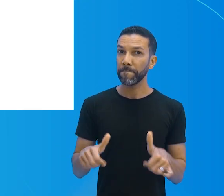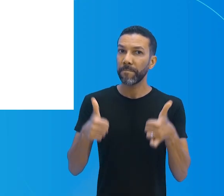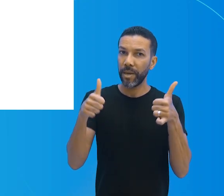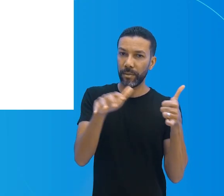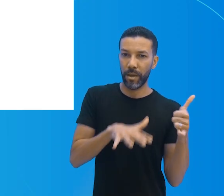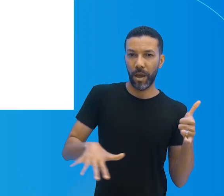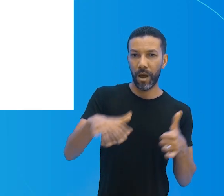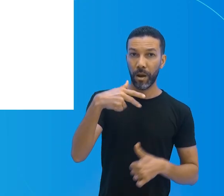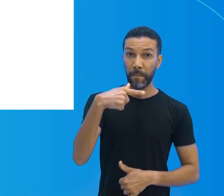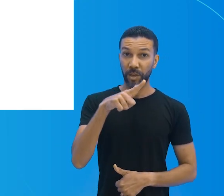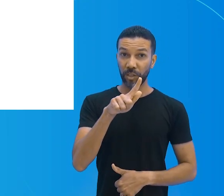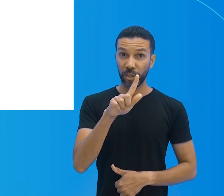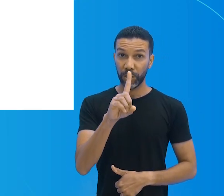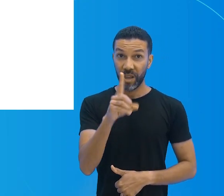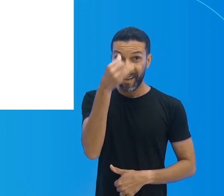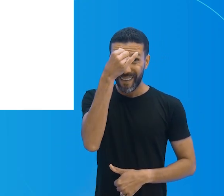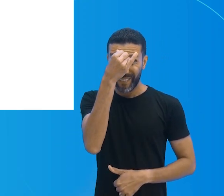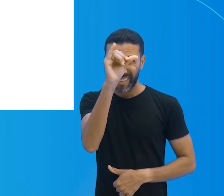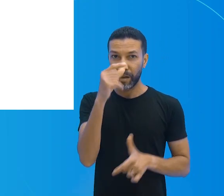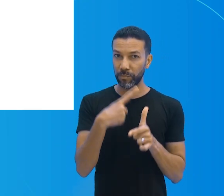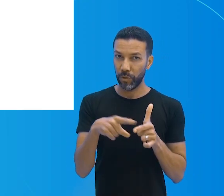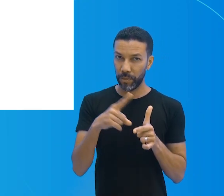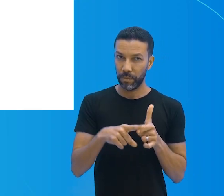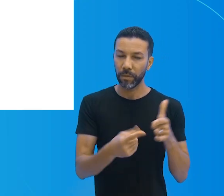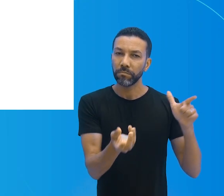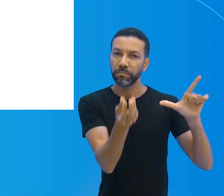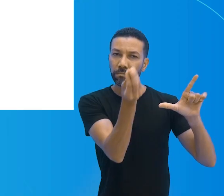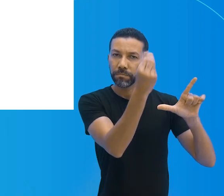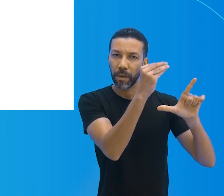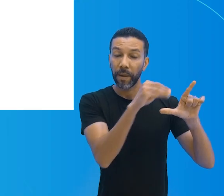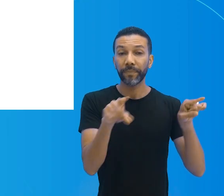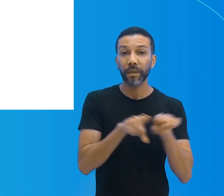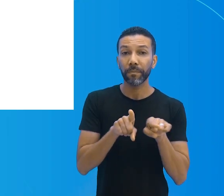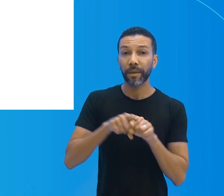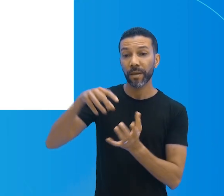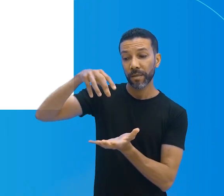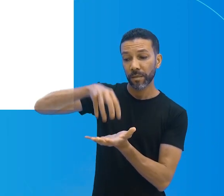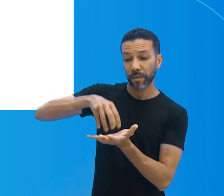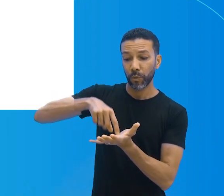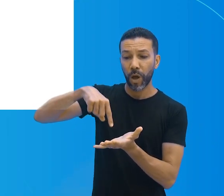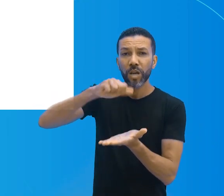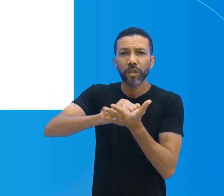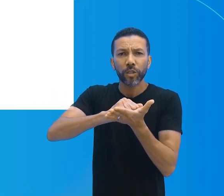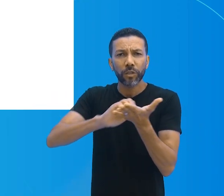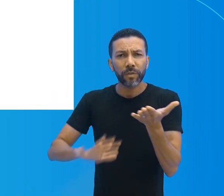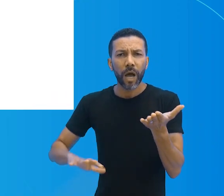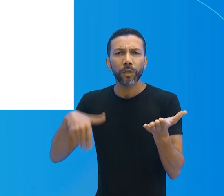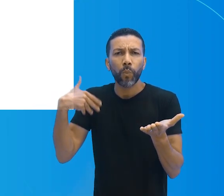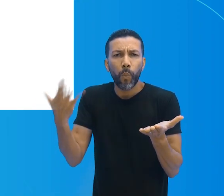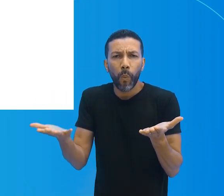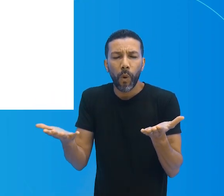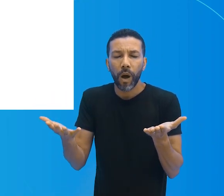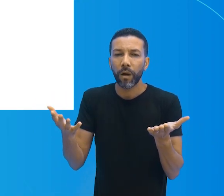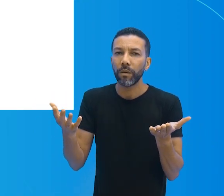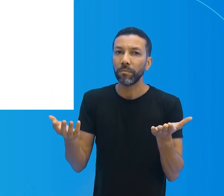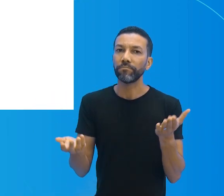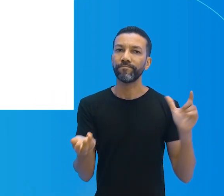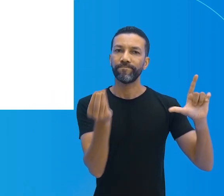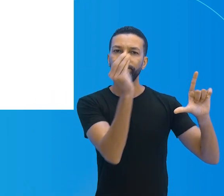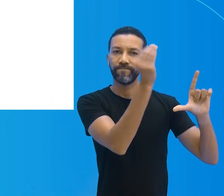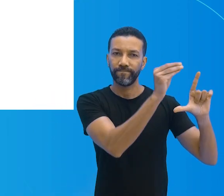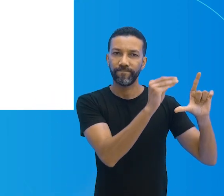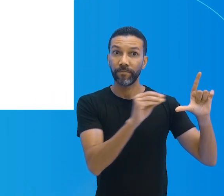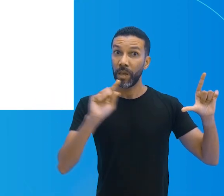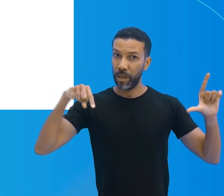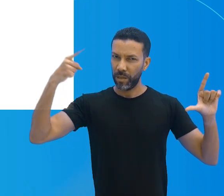né? O chefe também tem que adicionar as atribuições das unidades. E isso a gente vai ver depois lá na tela, que a gente